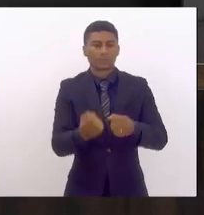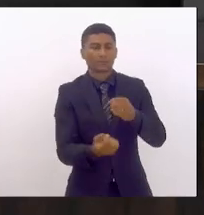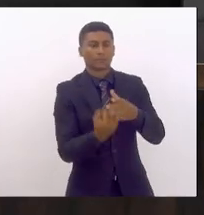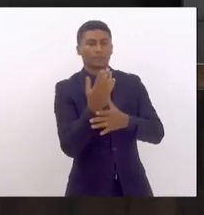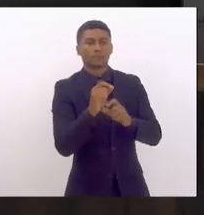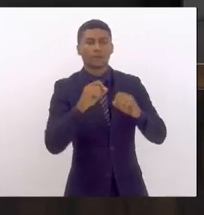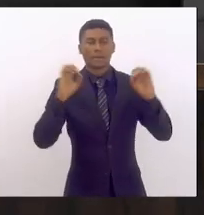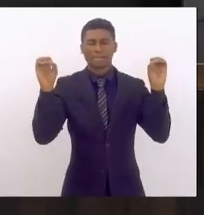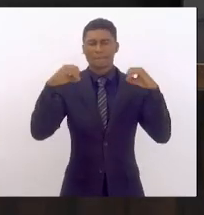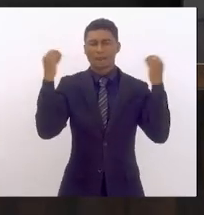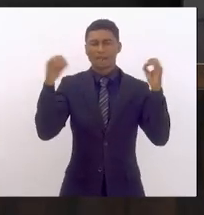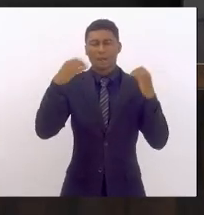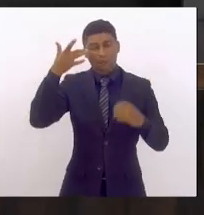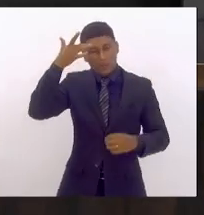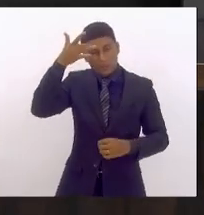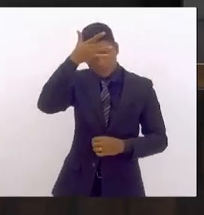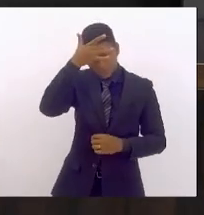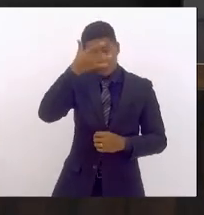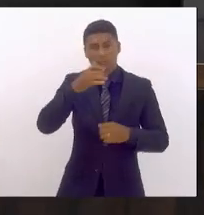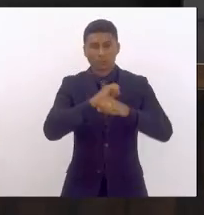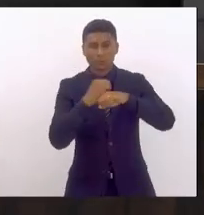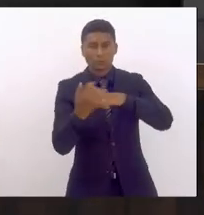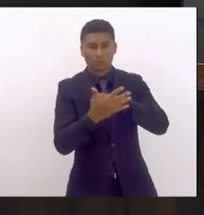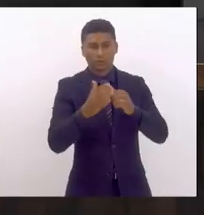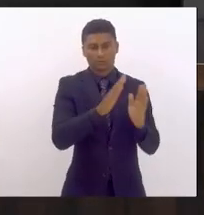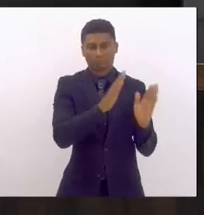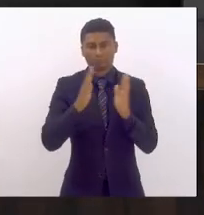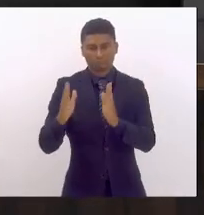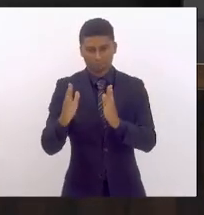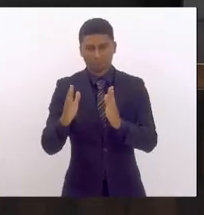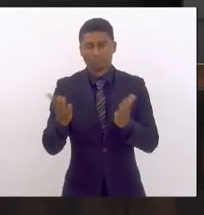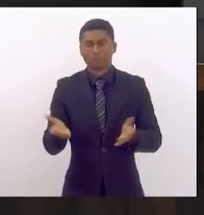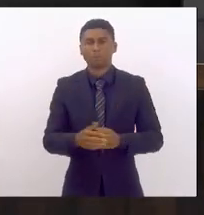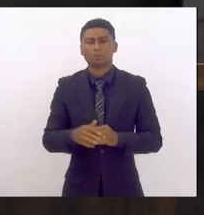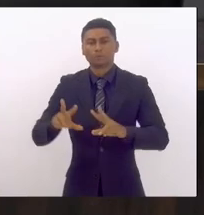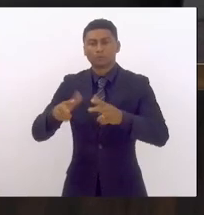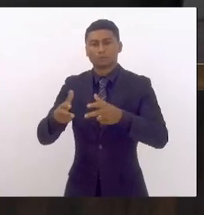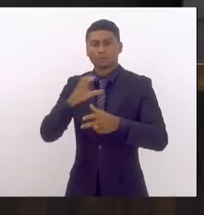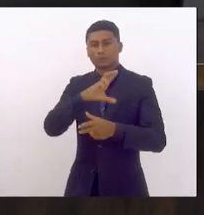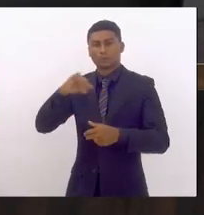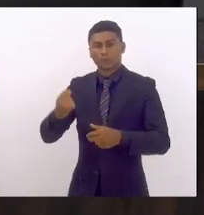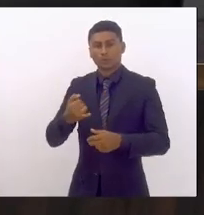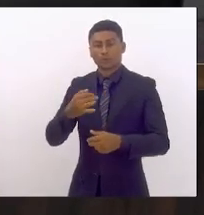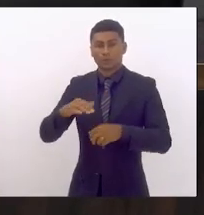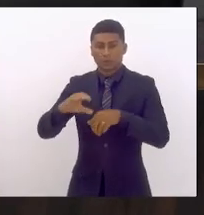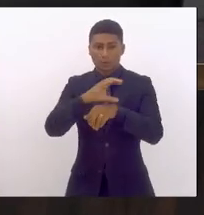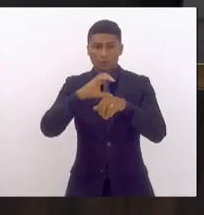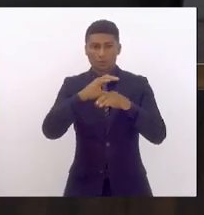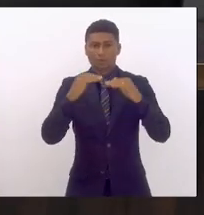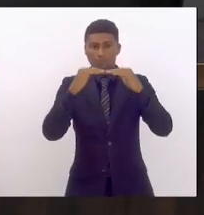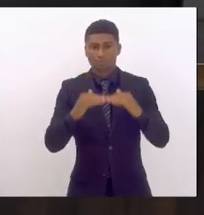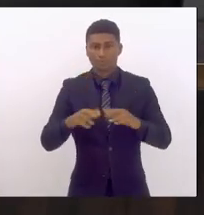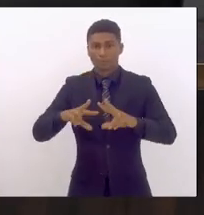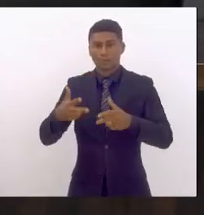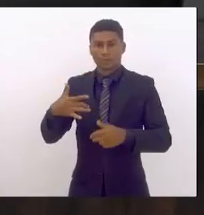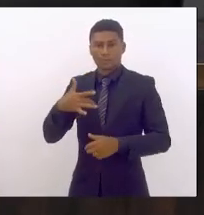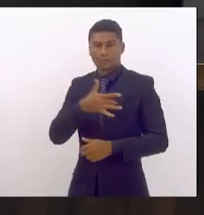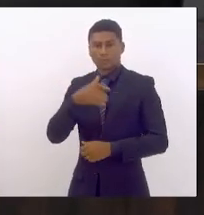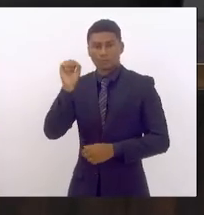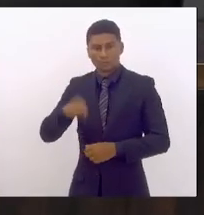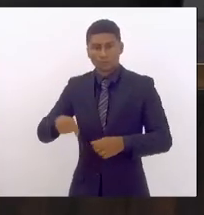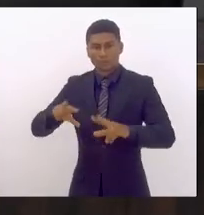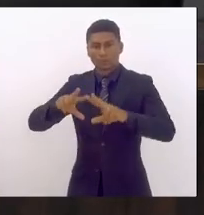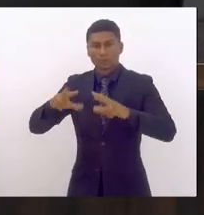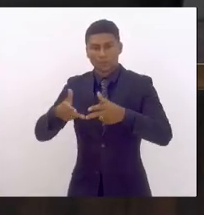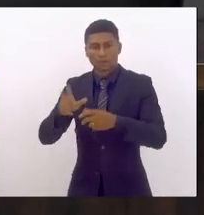mental pós convite do Estado do Rio de Janeiro e da outras providências pareceres da Comissão de Justiça pela condicionalidade saúde favorável de orçamento financeiroização